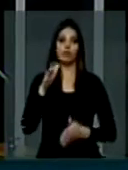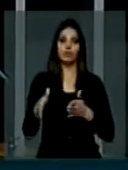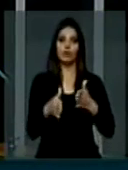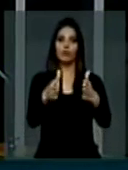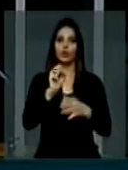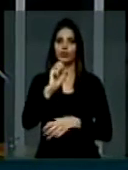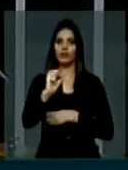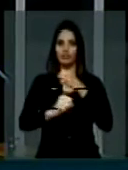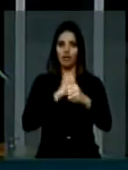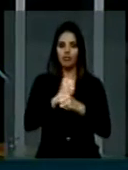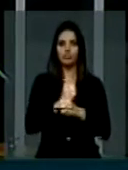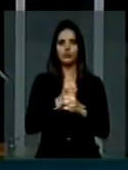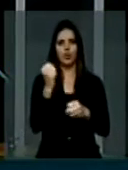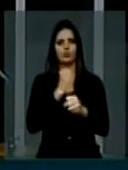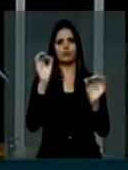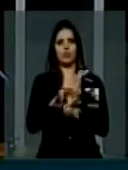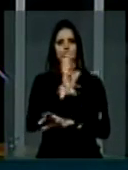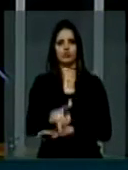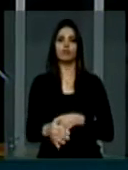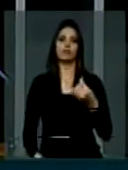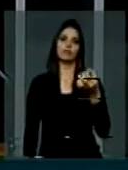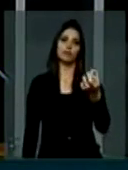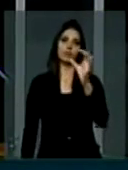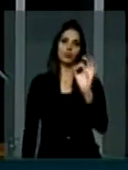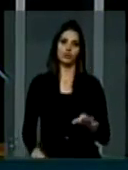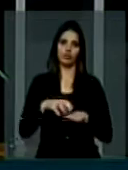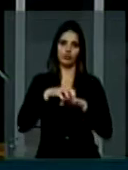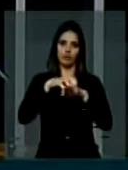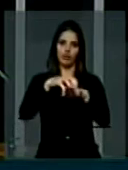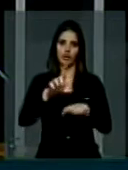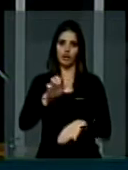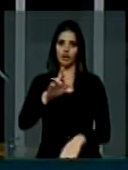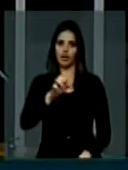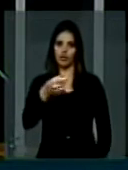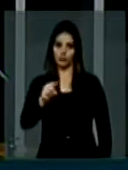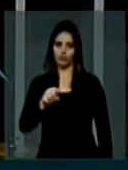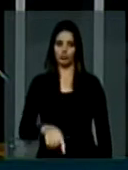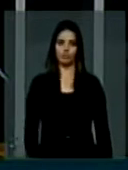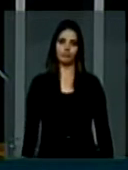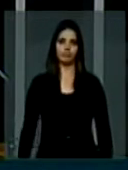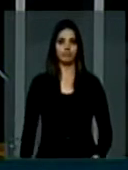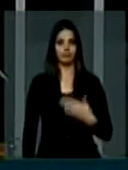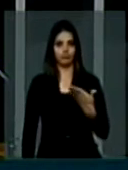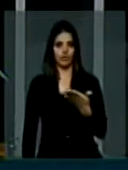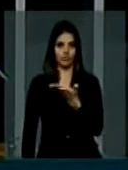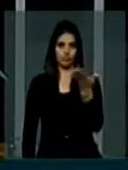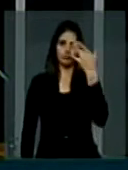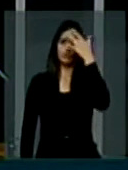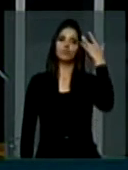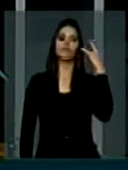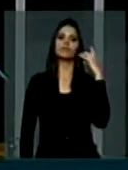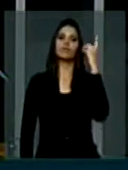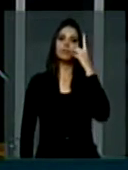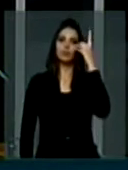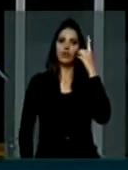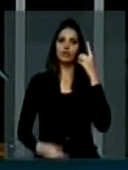anos respondem por 60% do transporte de grãos. Senhoras e senhores deputados, a